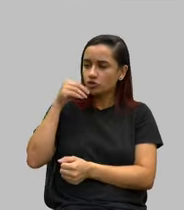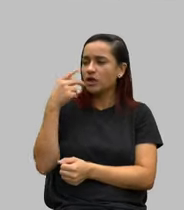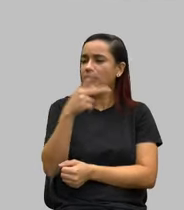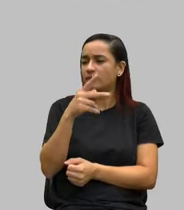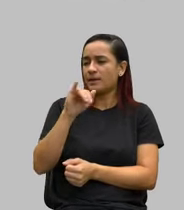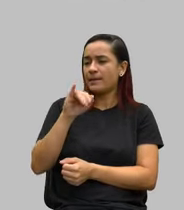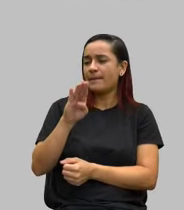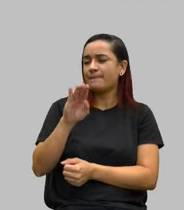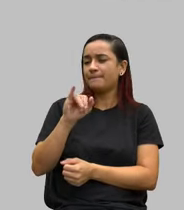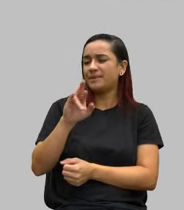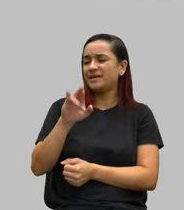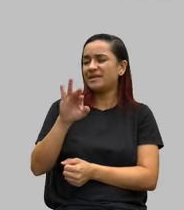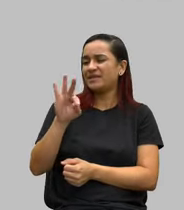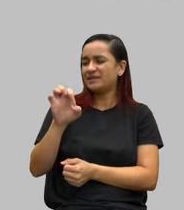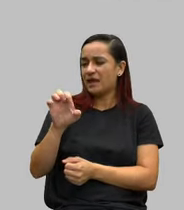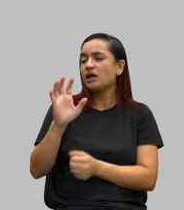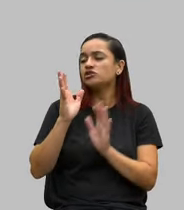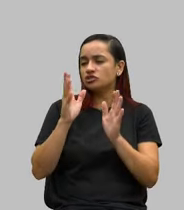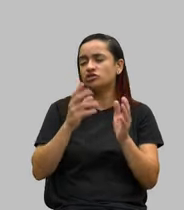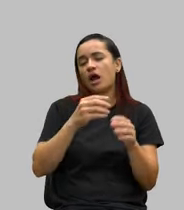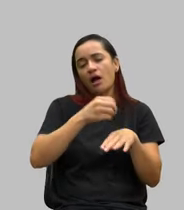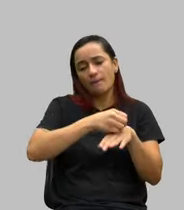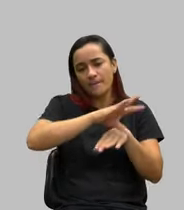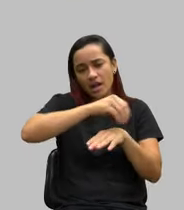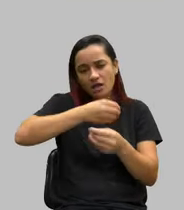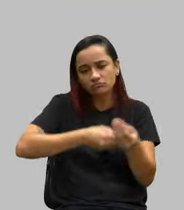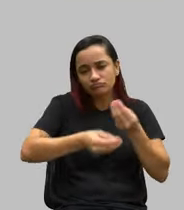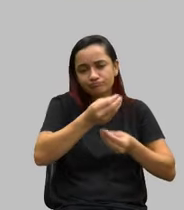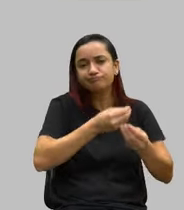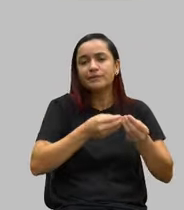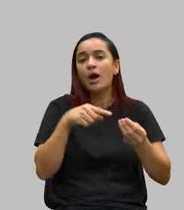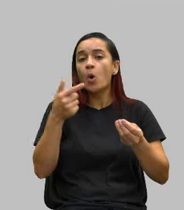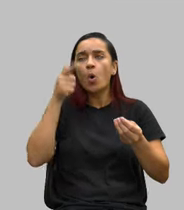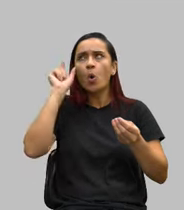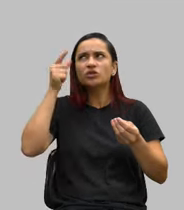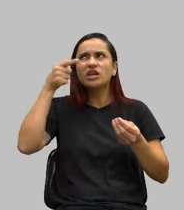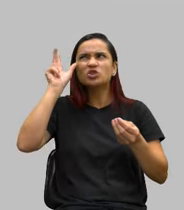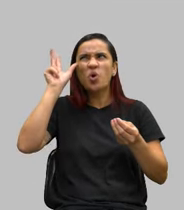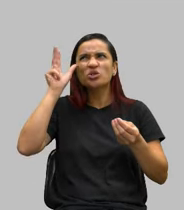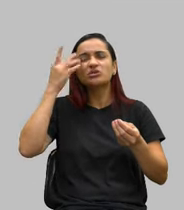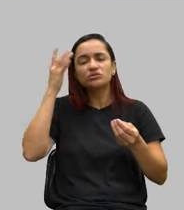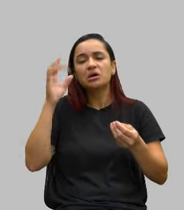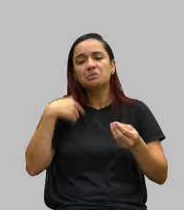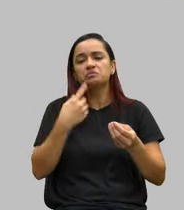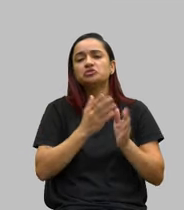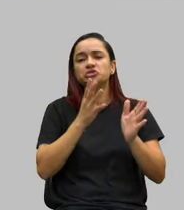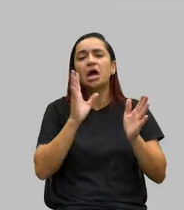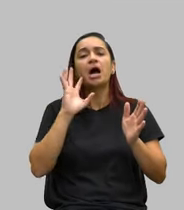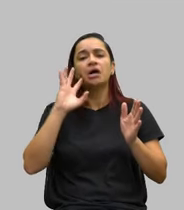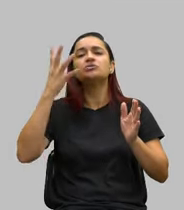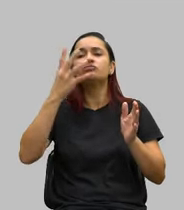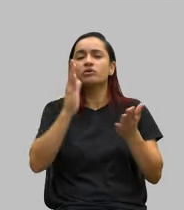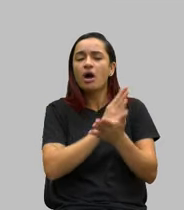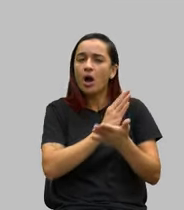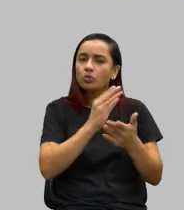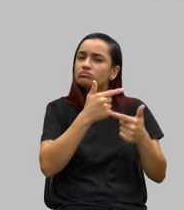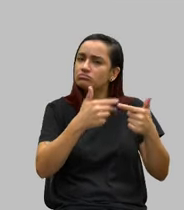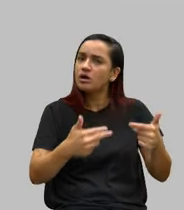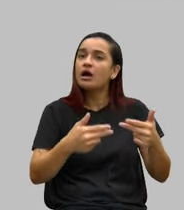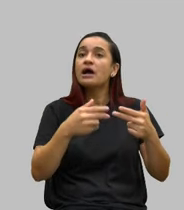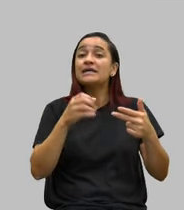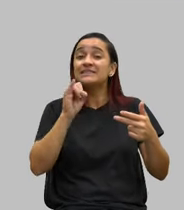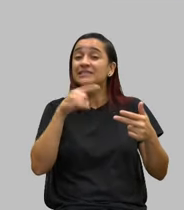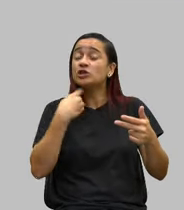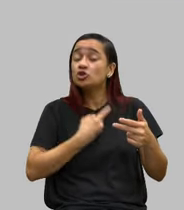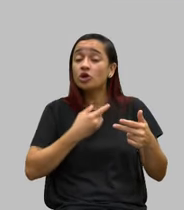acho que ontem anteontem mandei pr pra sua assessora né as unidades que estão disponíveis Então o que a gente puder fazer para não dificultar a vida do